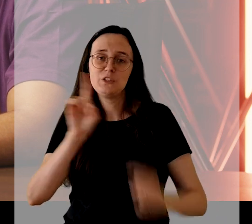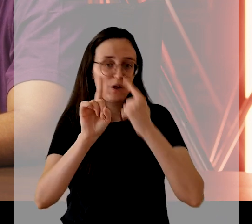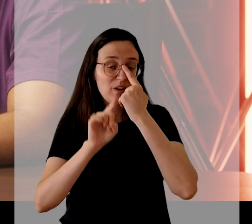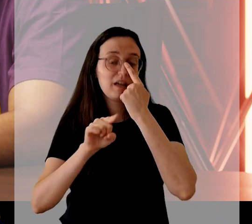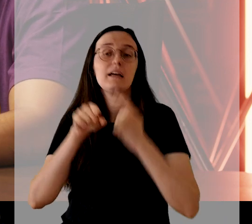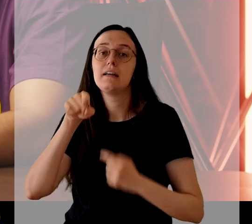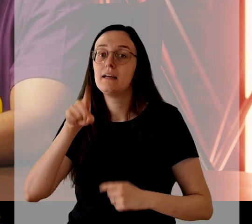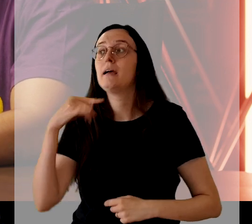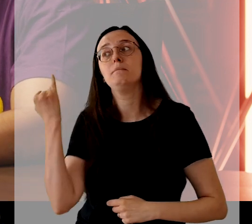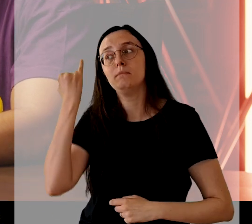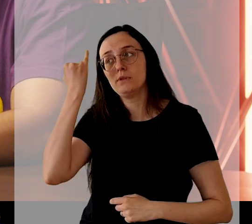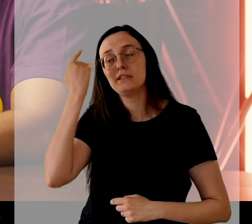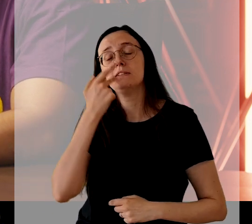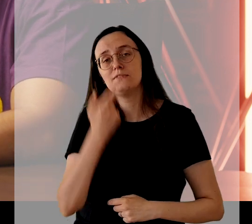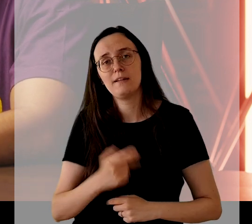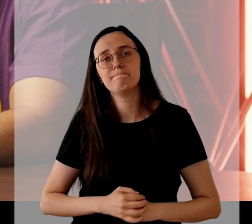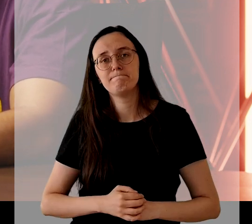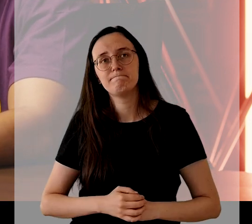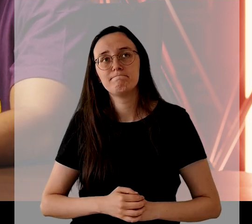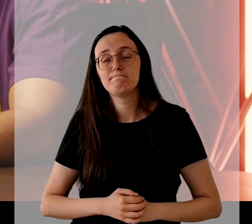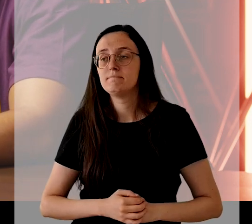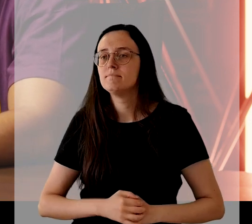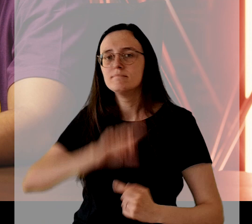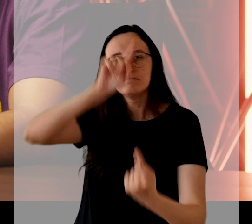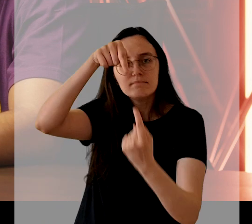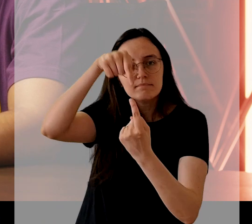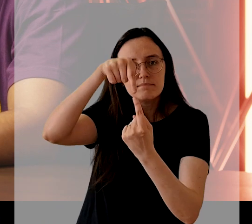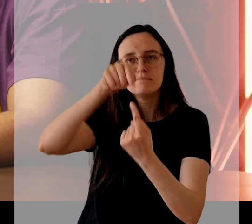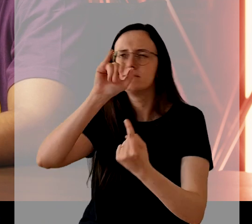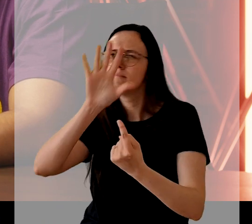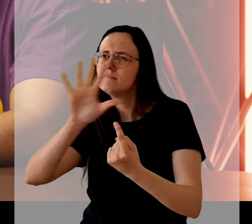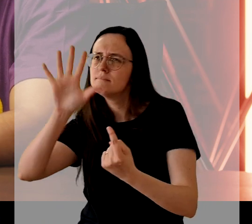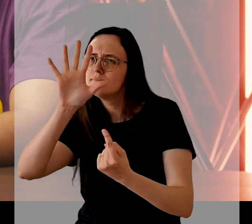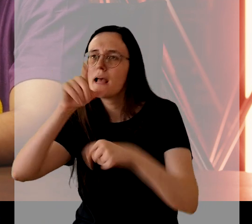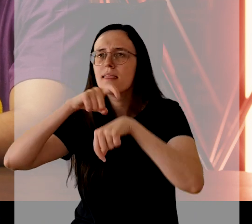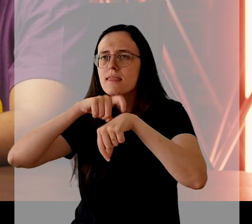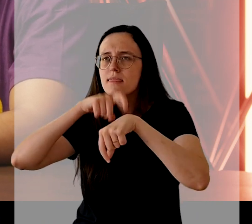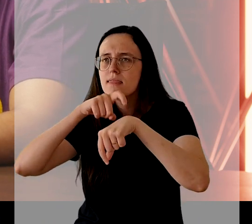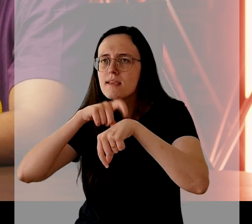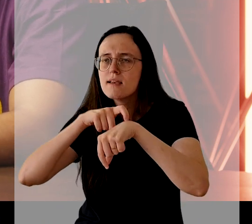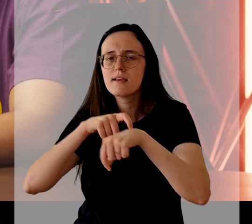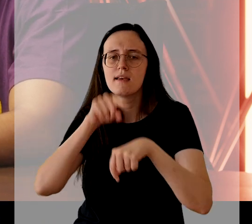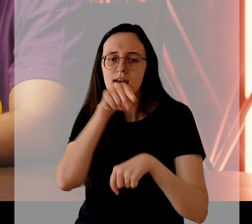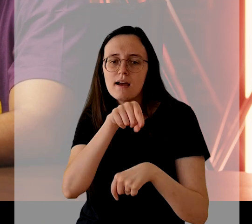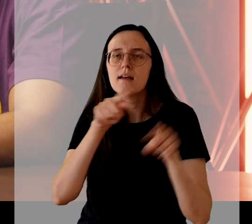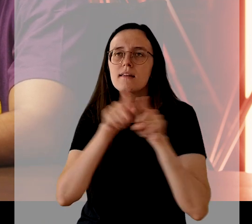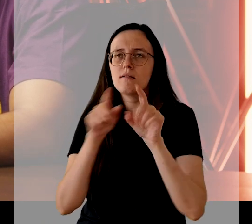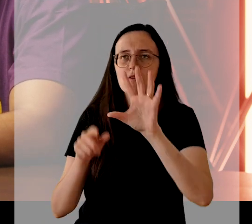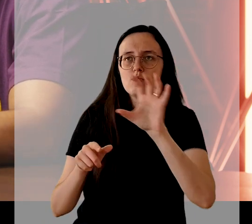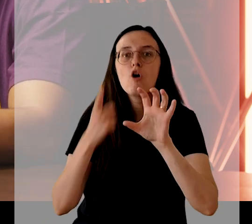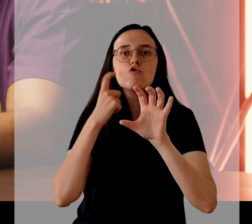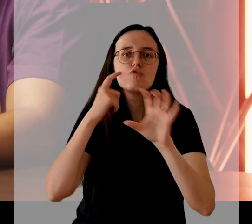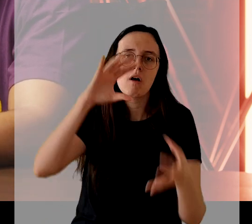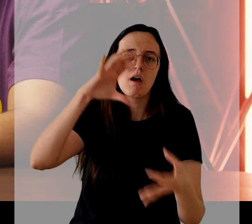está habituado, Isso é bem importante falar. é a sincronia digital, né? Entre o tempo de